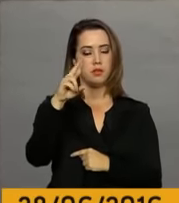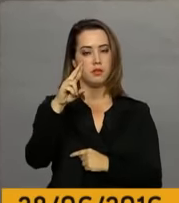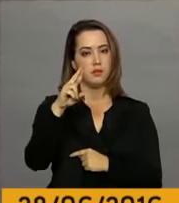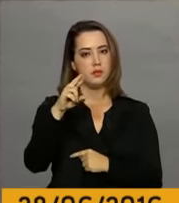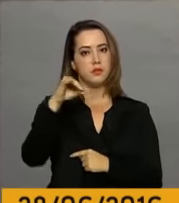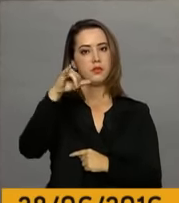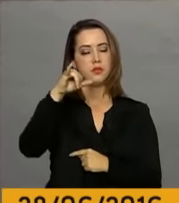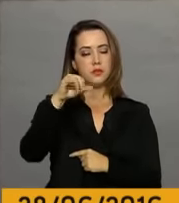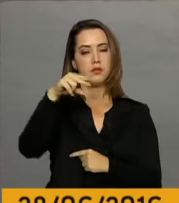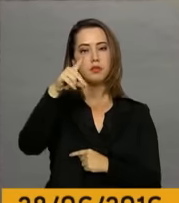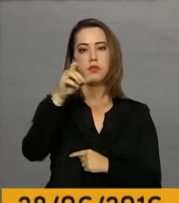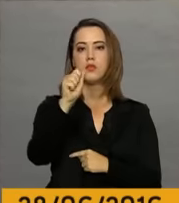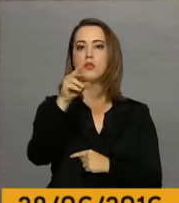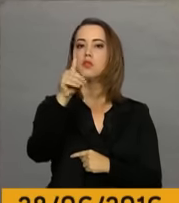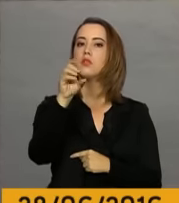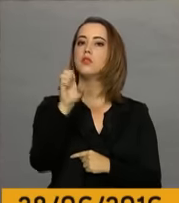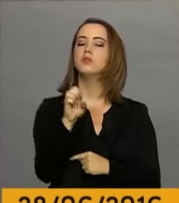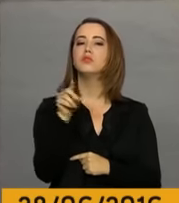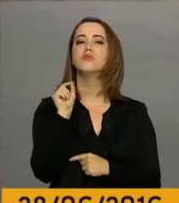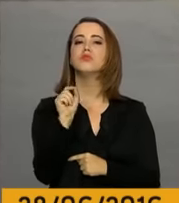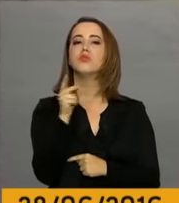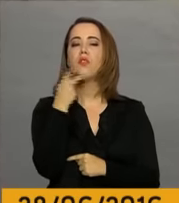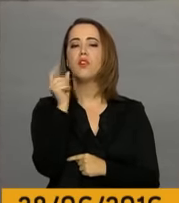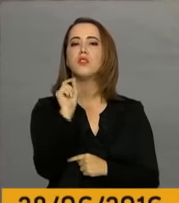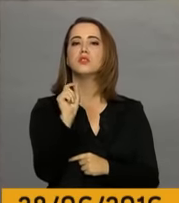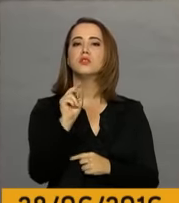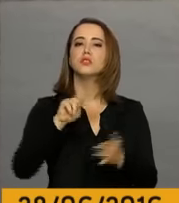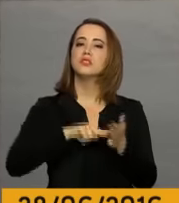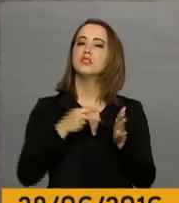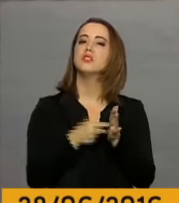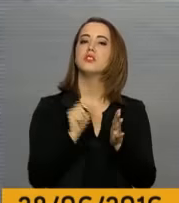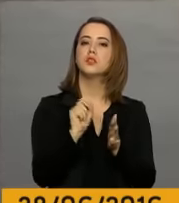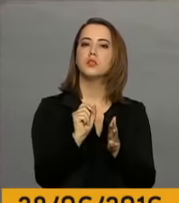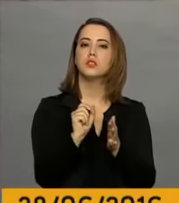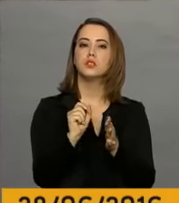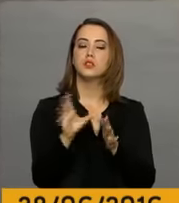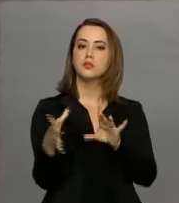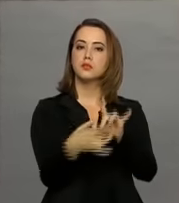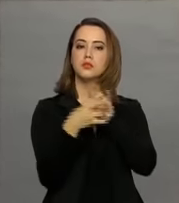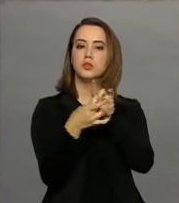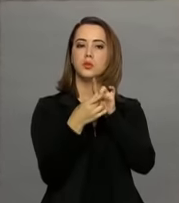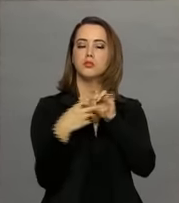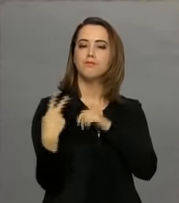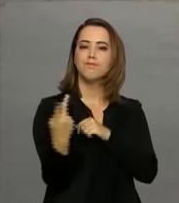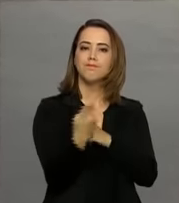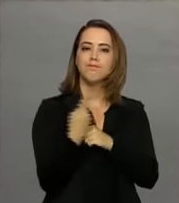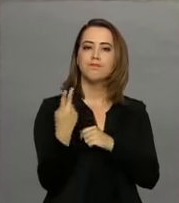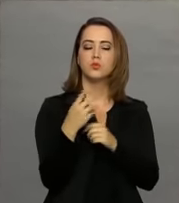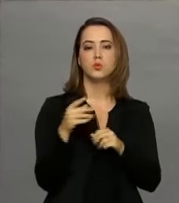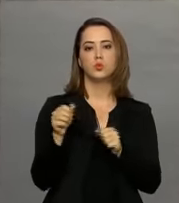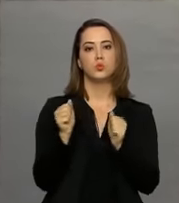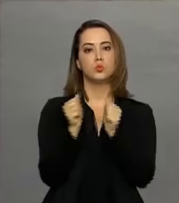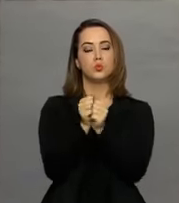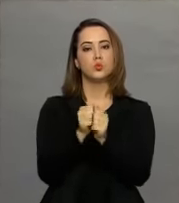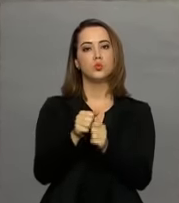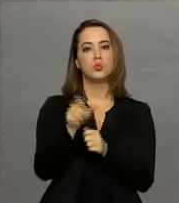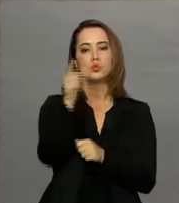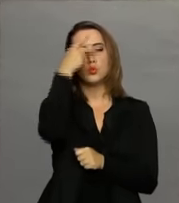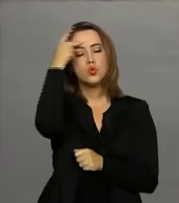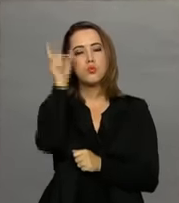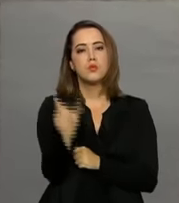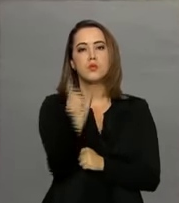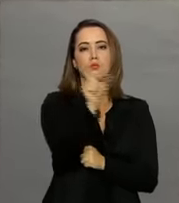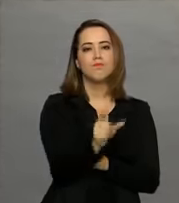revolu francesa falavam da Fraternidade entre pessoas que pensam da mesma